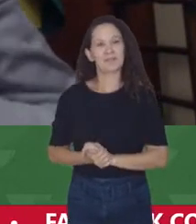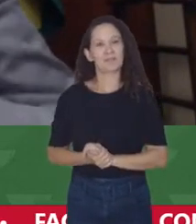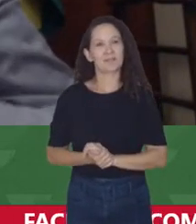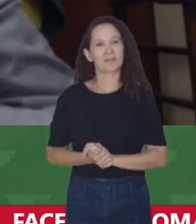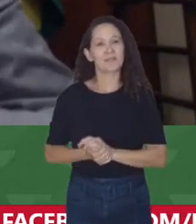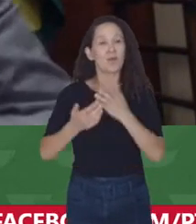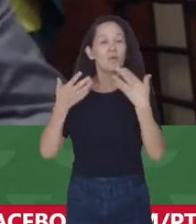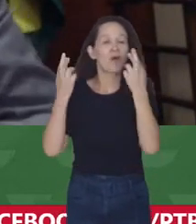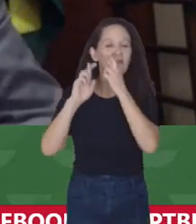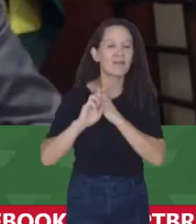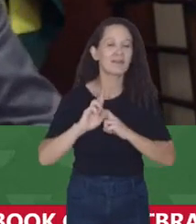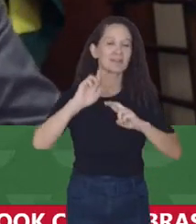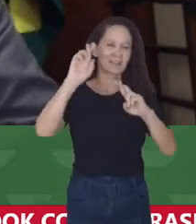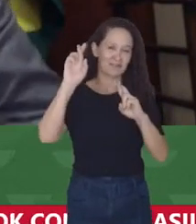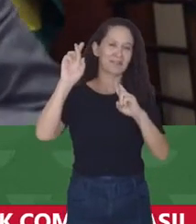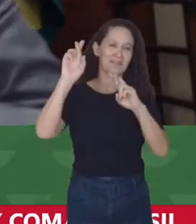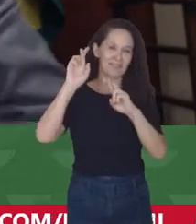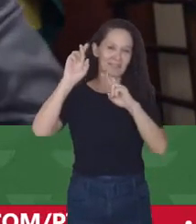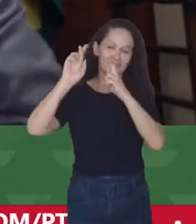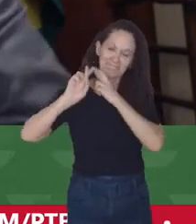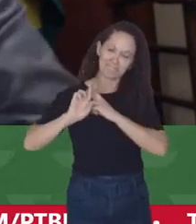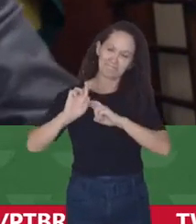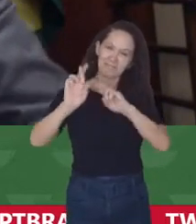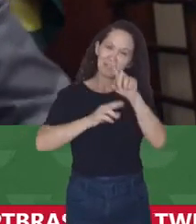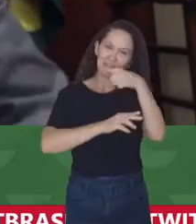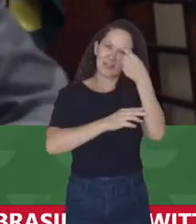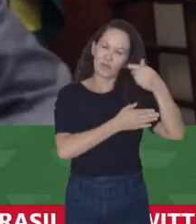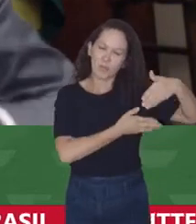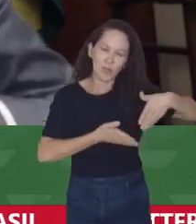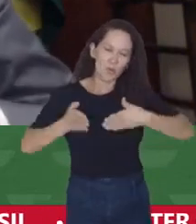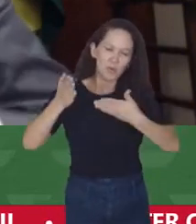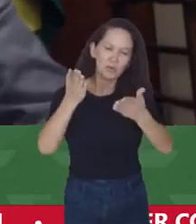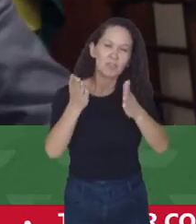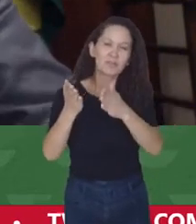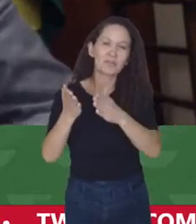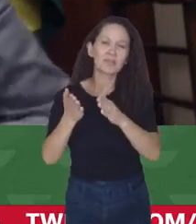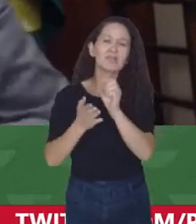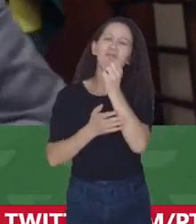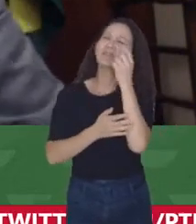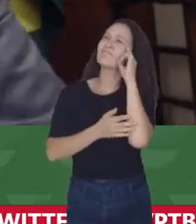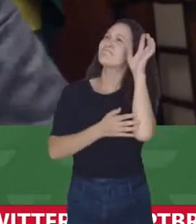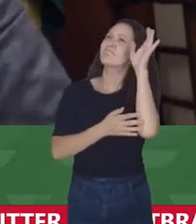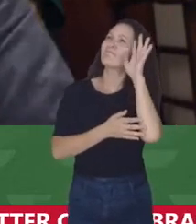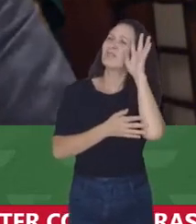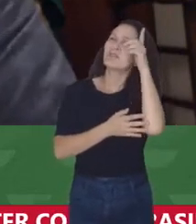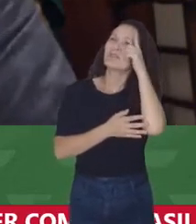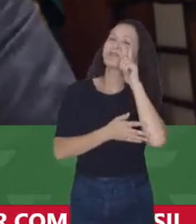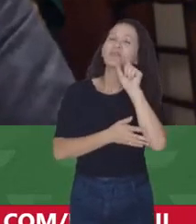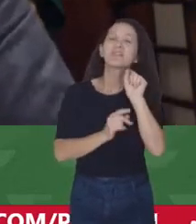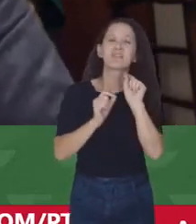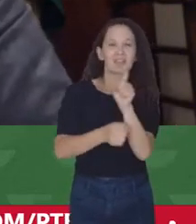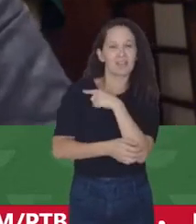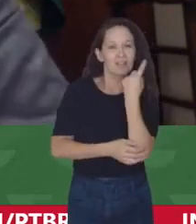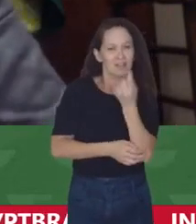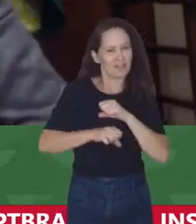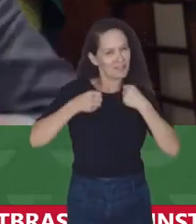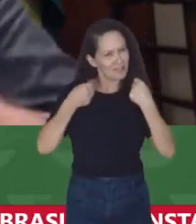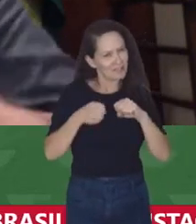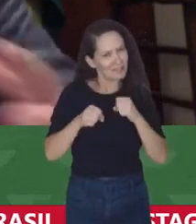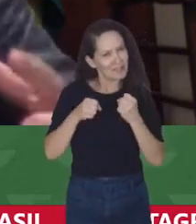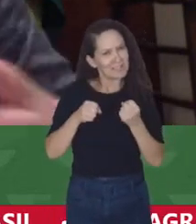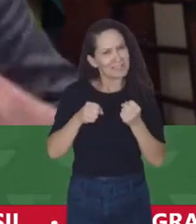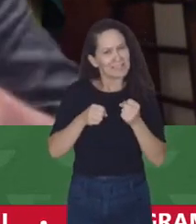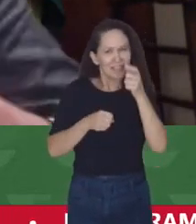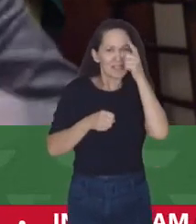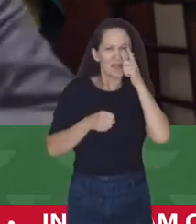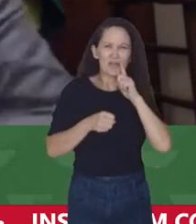essa esperança, né? Um pouco depois da travessia. O que você imagina aí que nós temos que